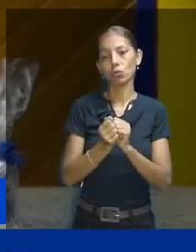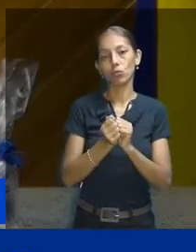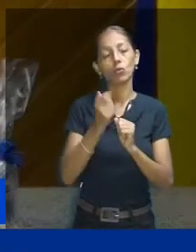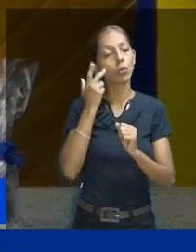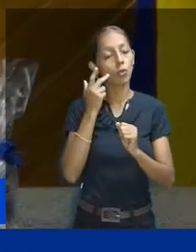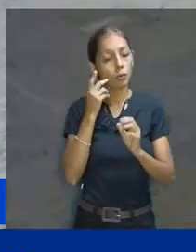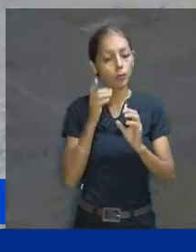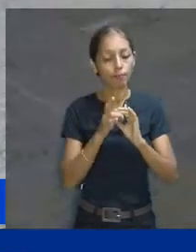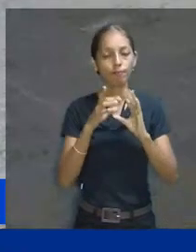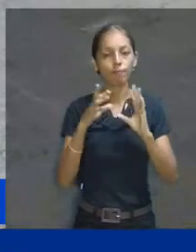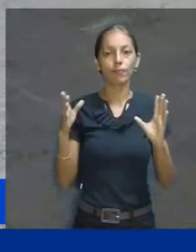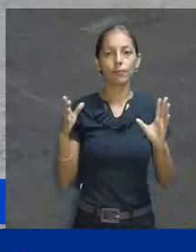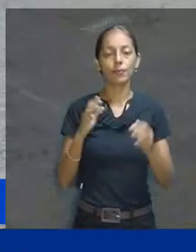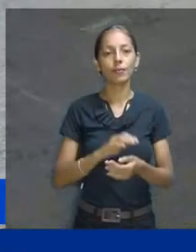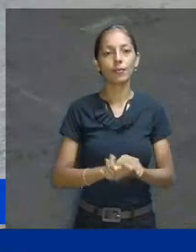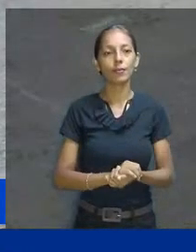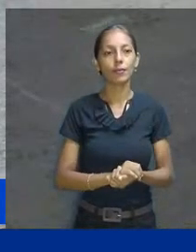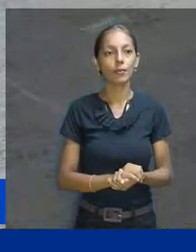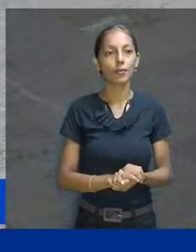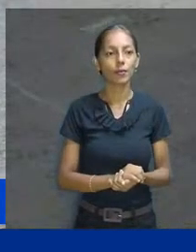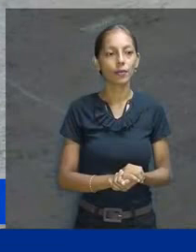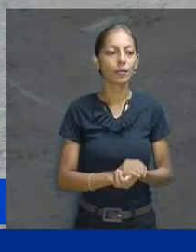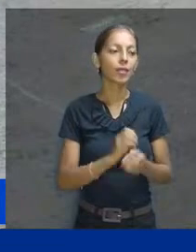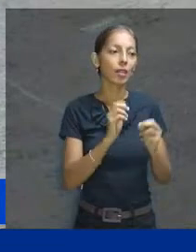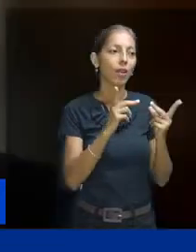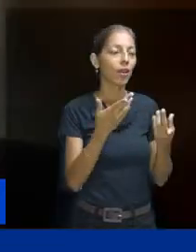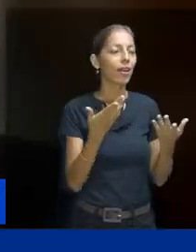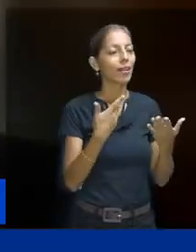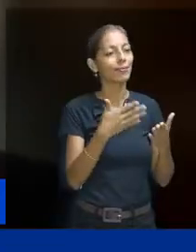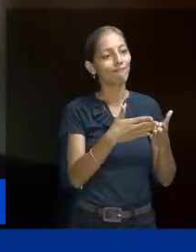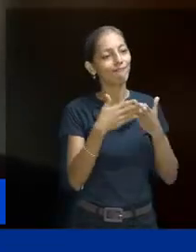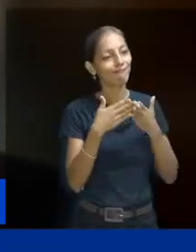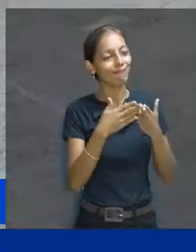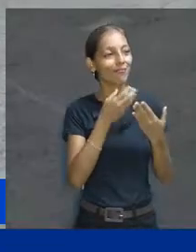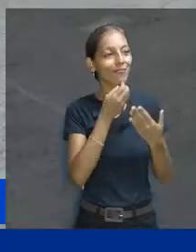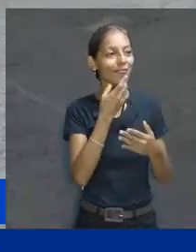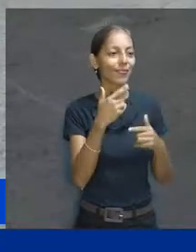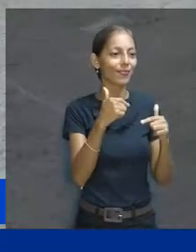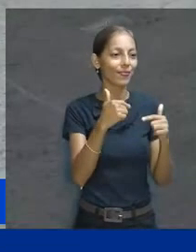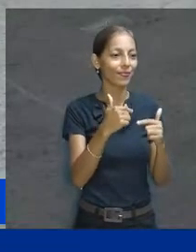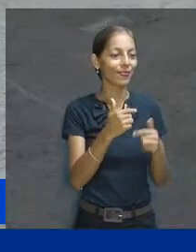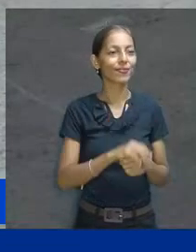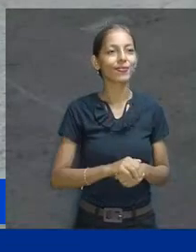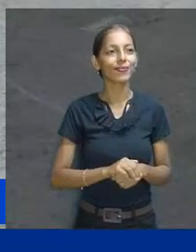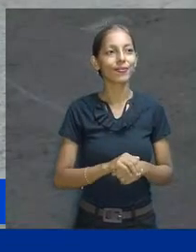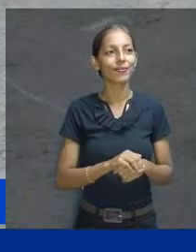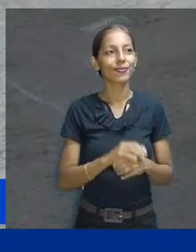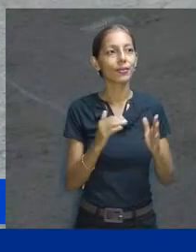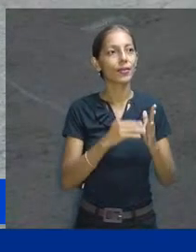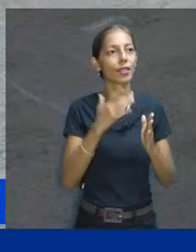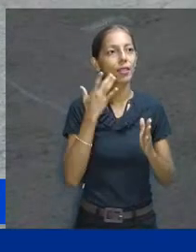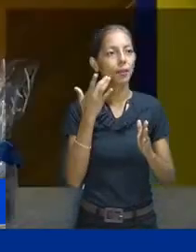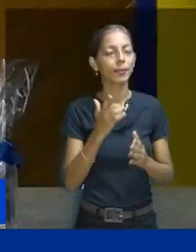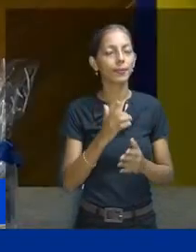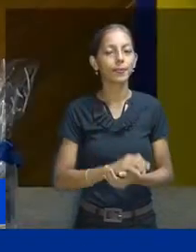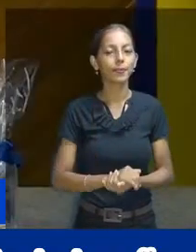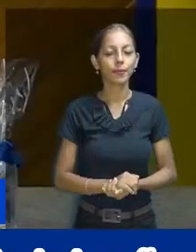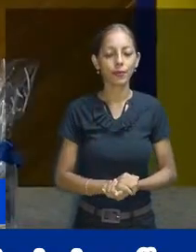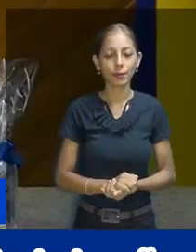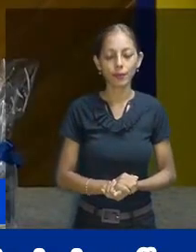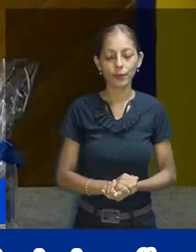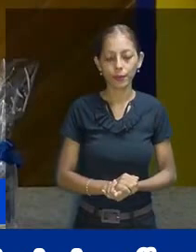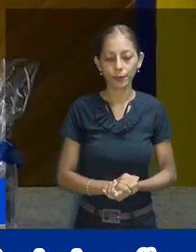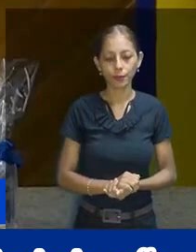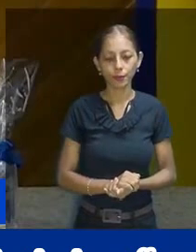Tá certo. Eu, então, vou pedir licença a todos e desejando um bom trabalho. Tá bom. Até amanhã, então, se Deus quiser. Até amanhã.